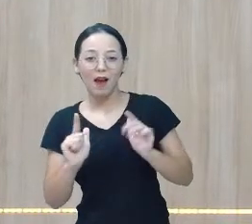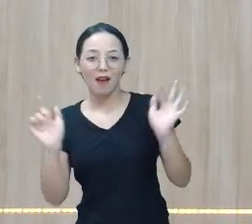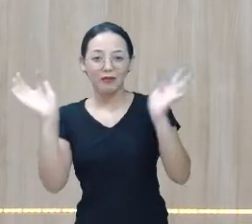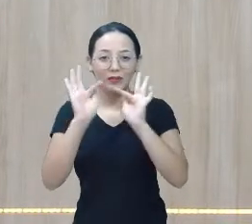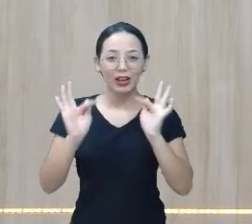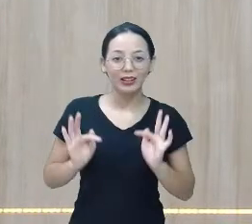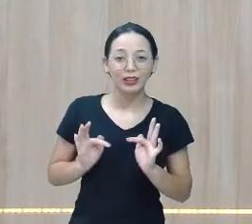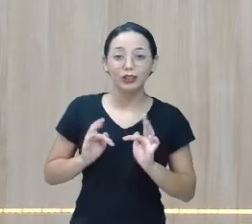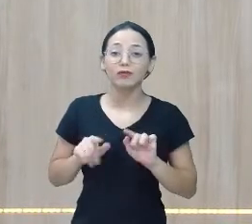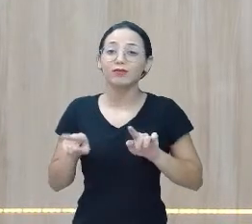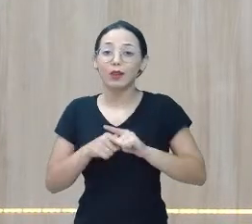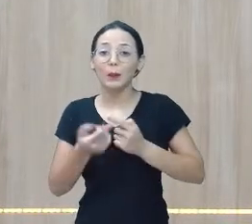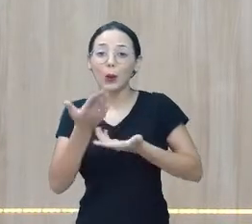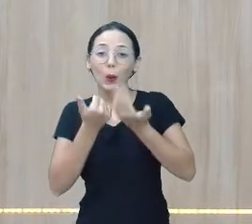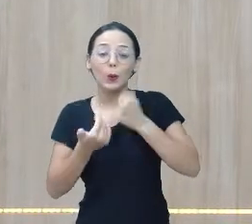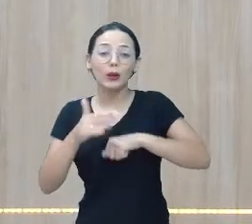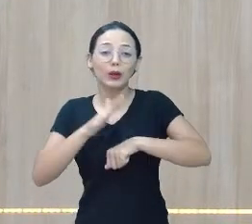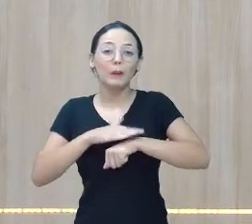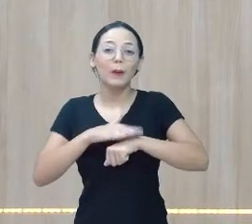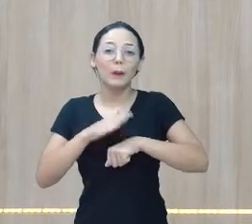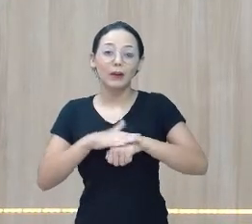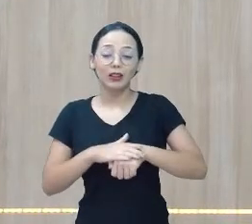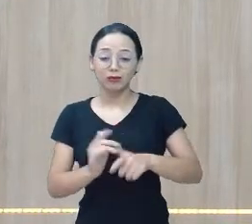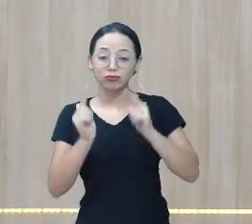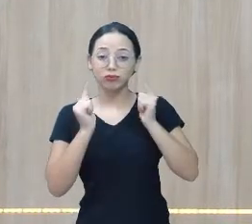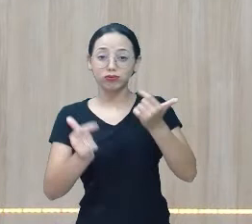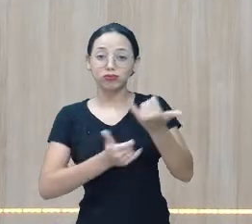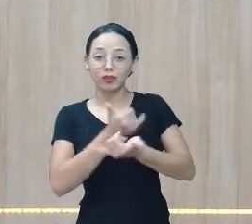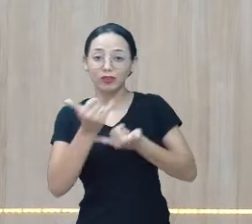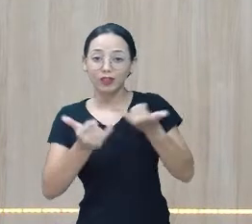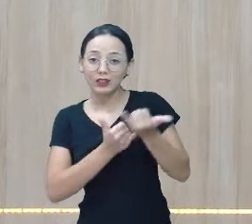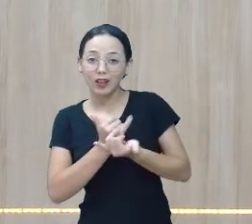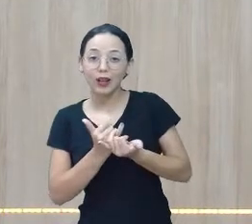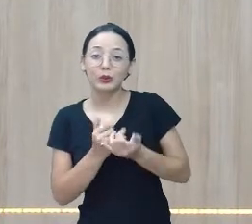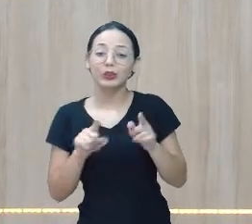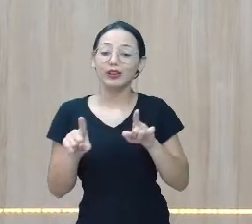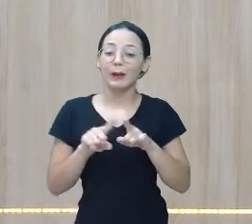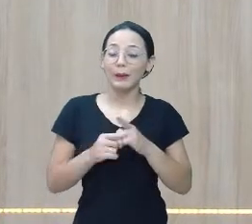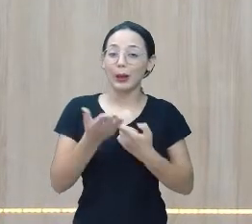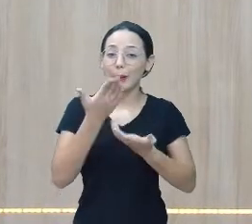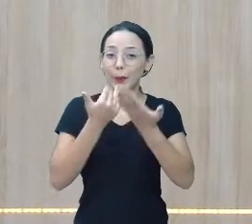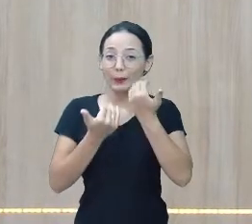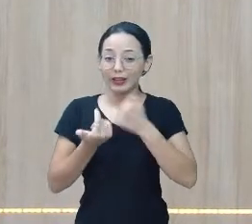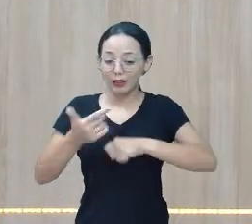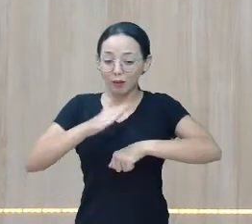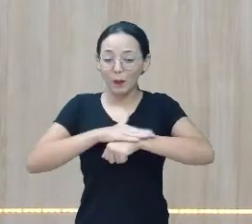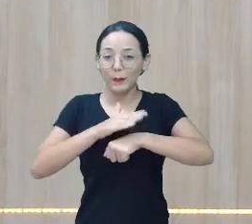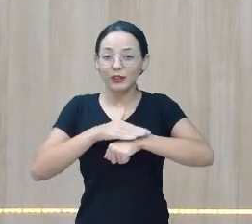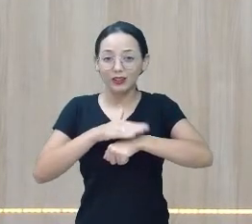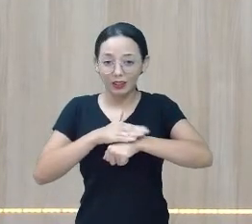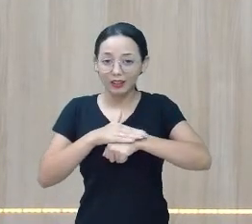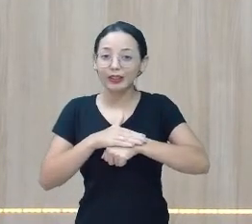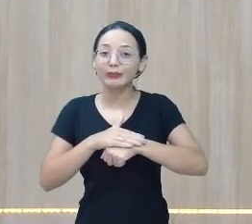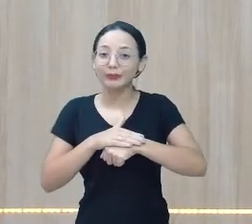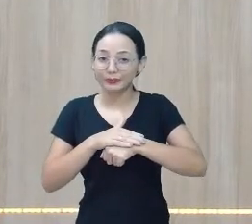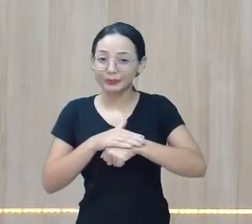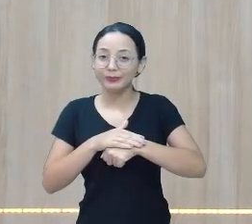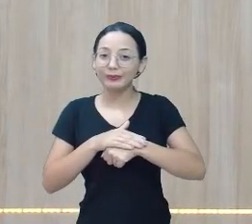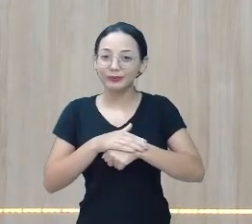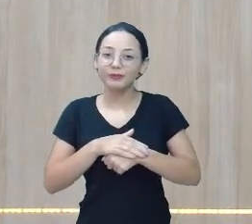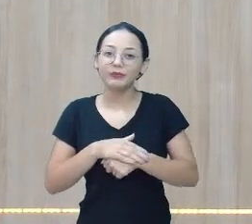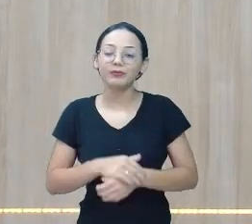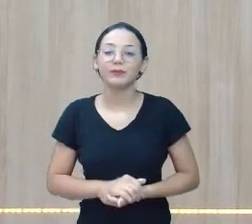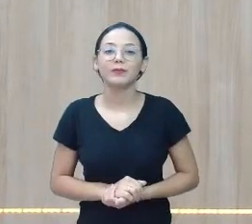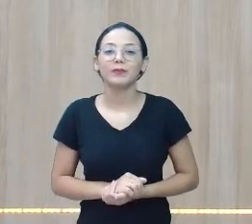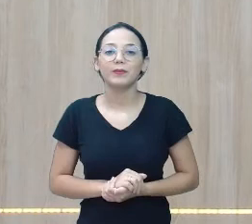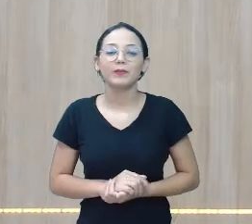se alimentava naquele momento, e com a diversão e a alimentação, né, momentânea, naquela